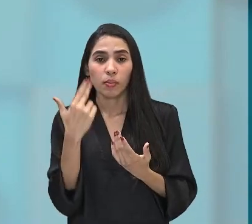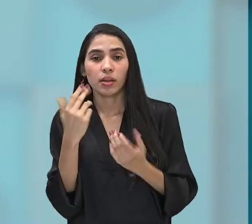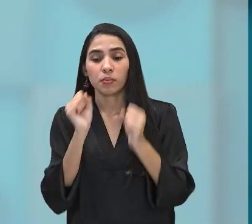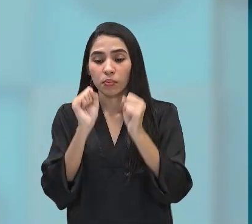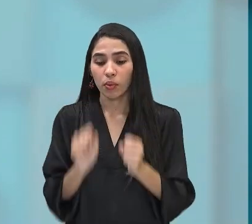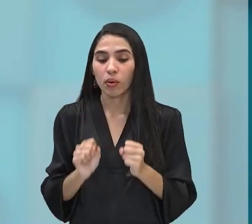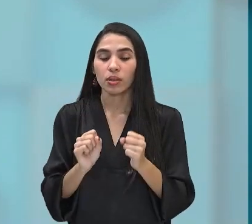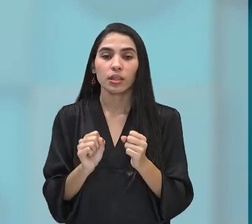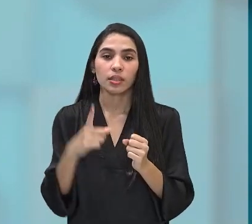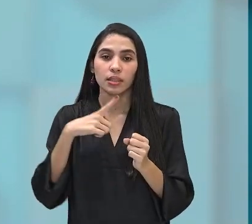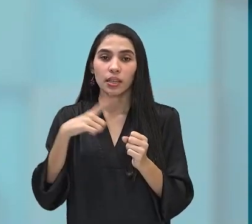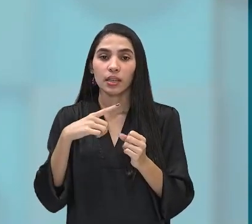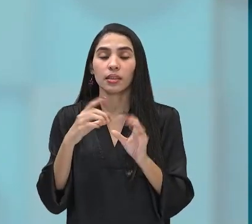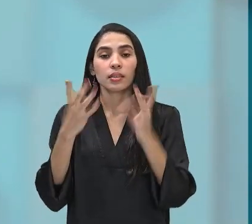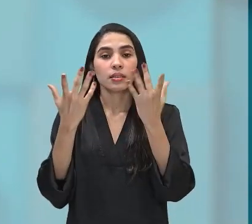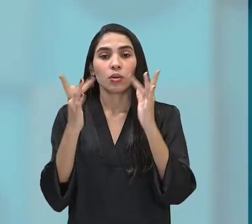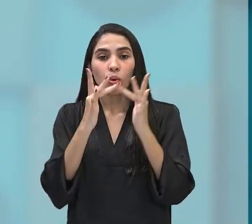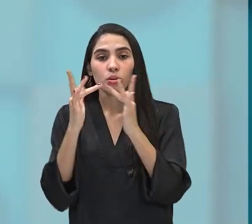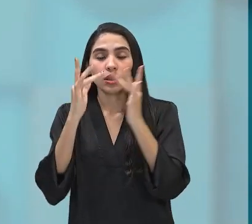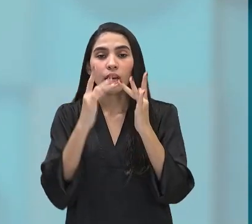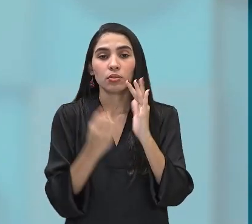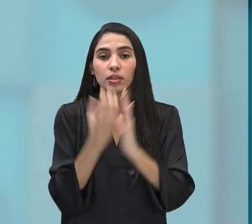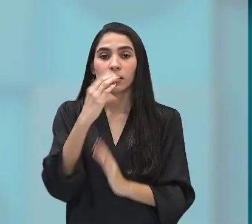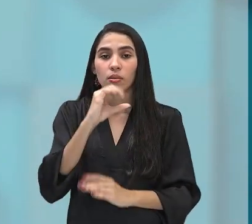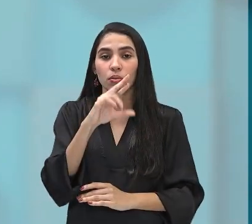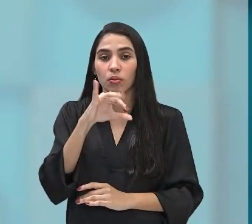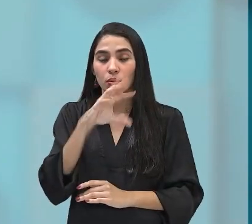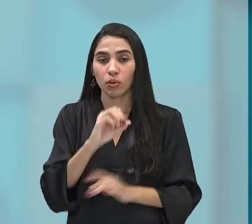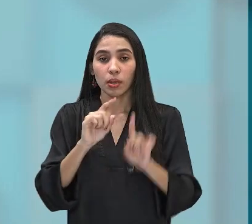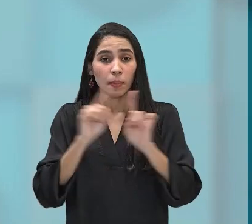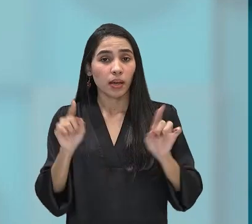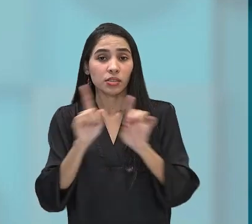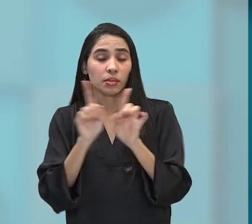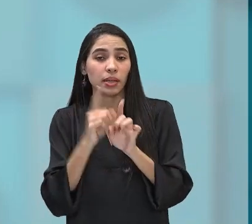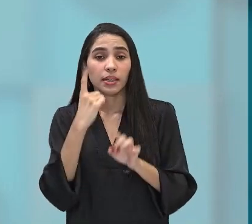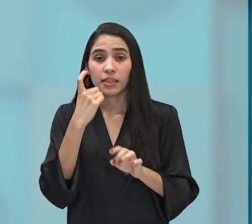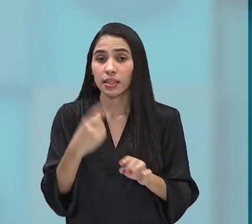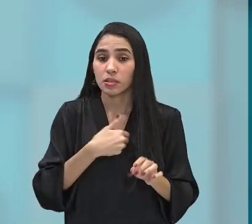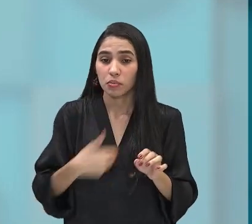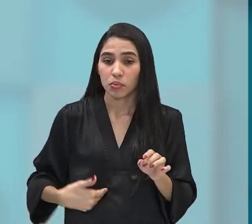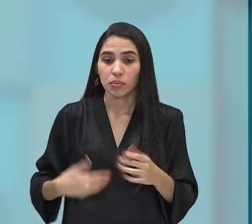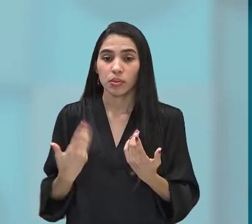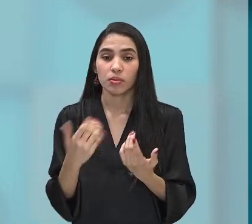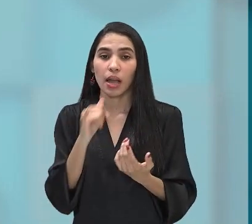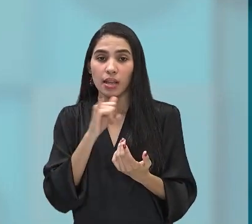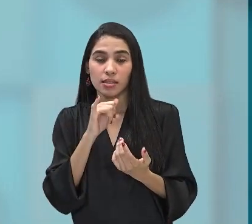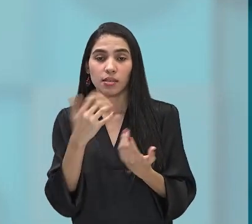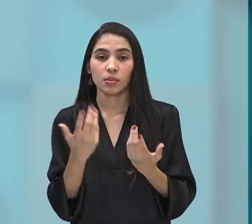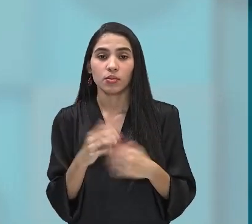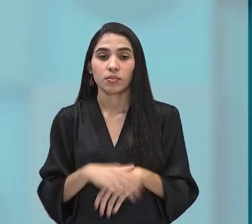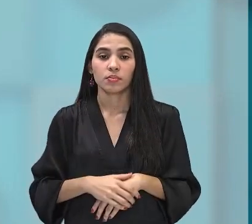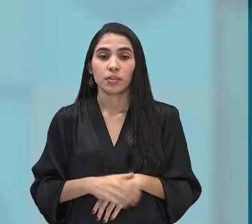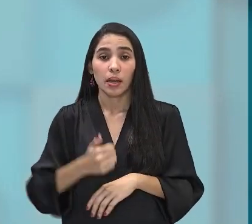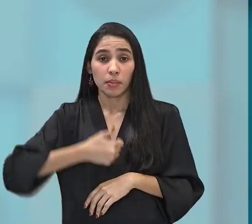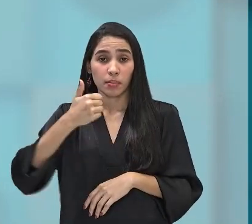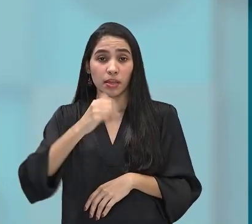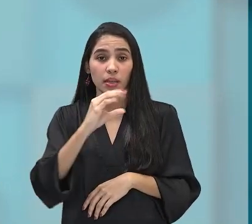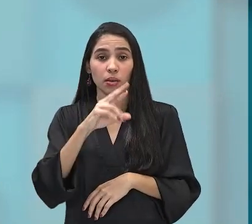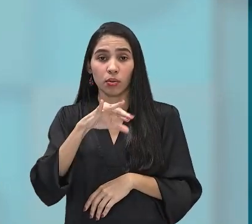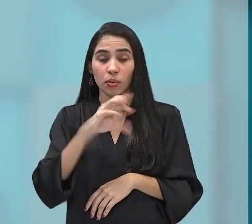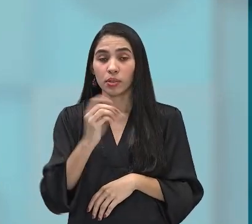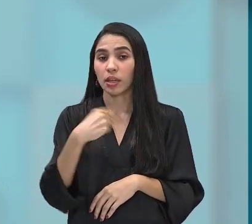bem! Sendo autor do furto, eu assumira a obrigação de conservá-la.